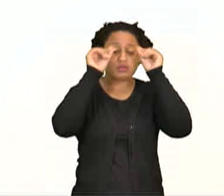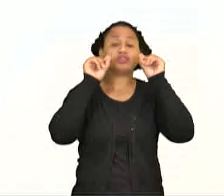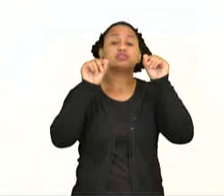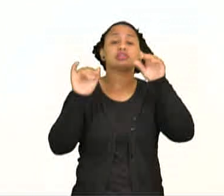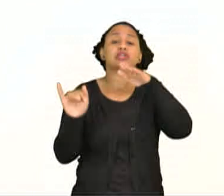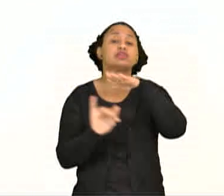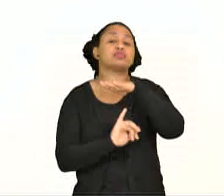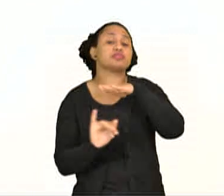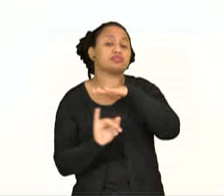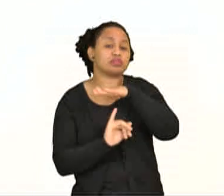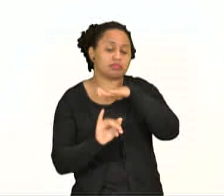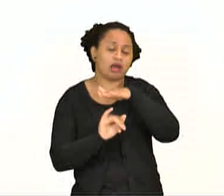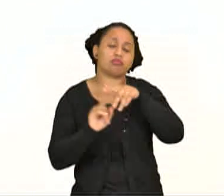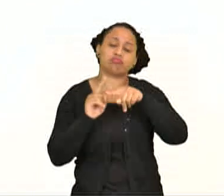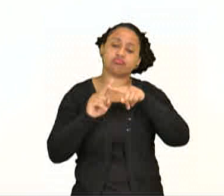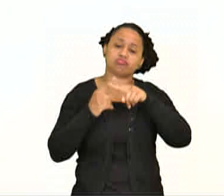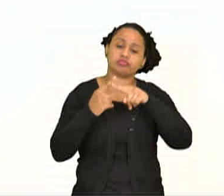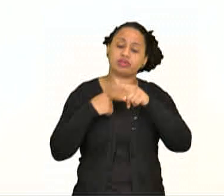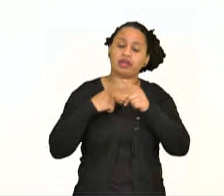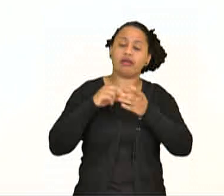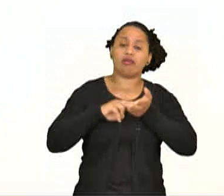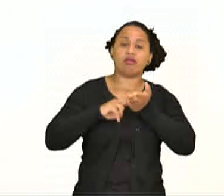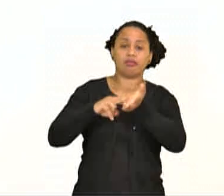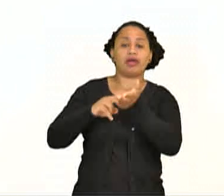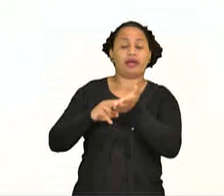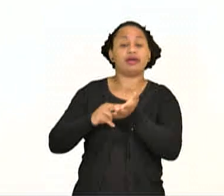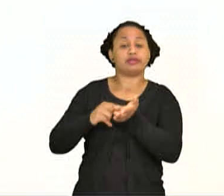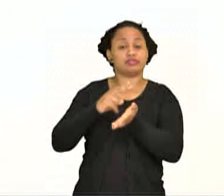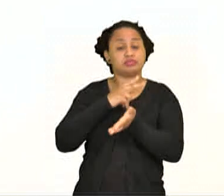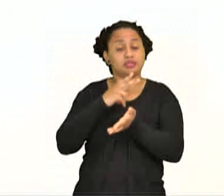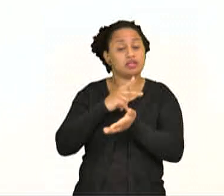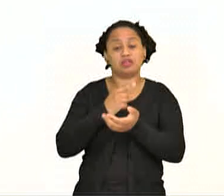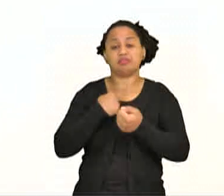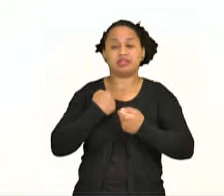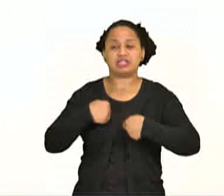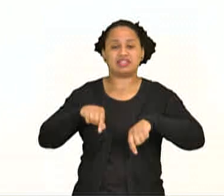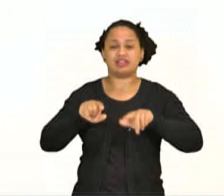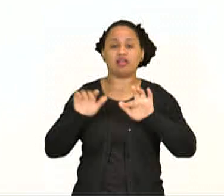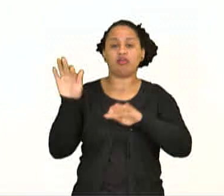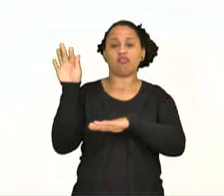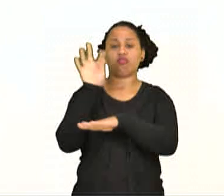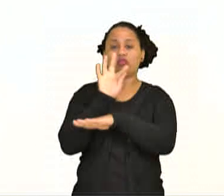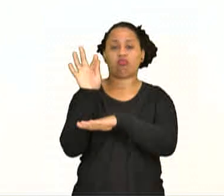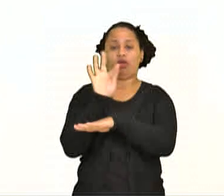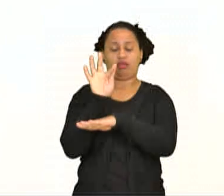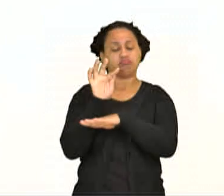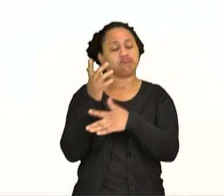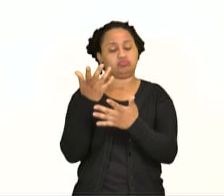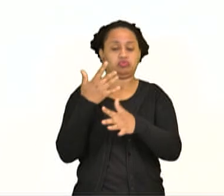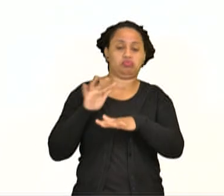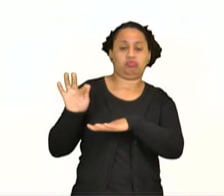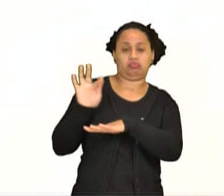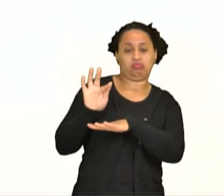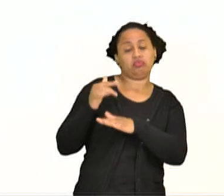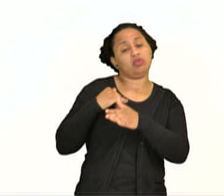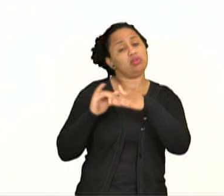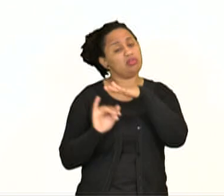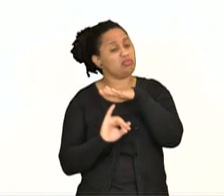Então, como é uma carta pessoal, não exige tanta formalidade. Então, geralmente, uma linguagem coloquial, informal